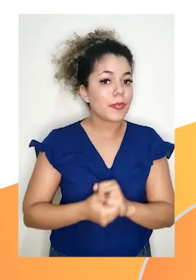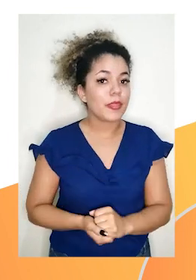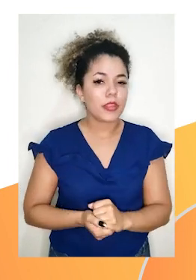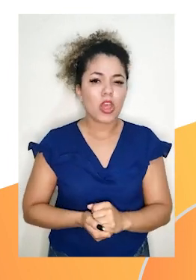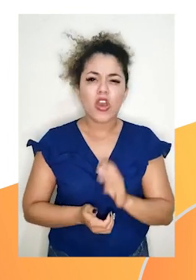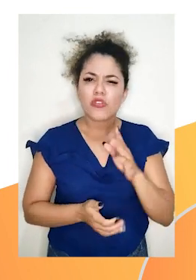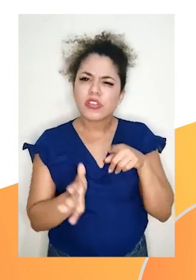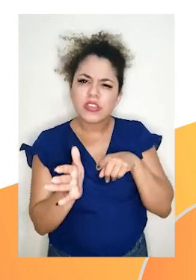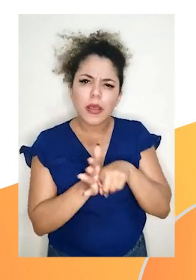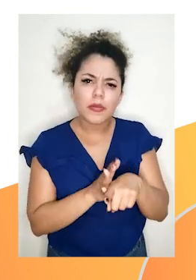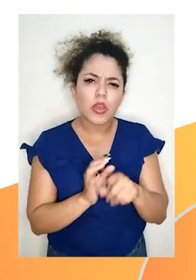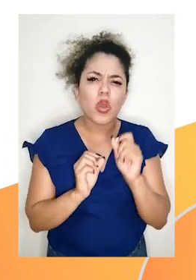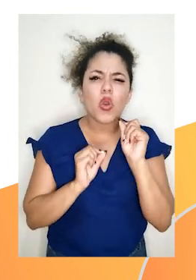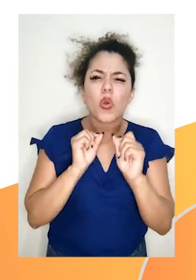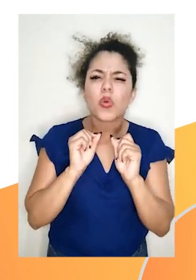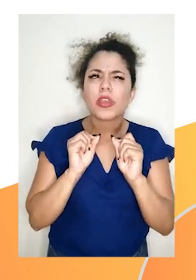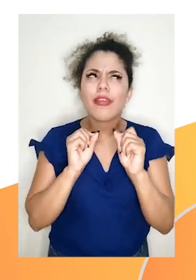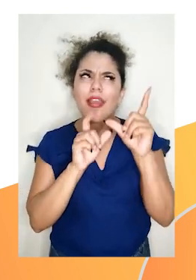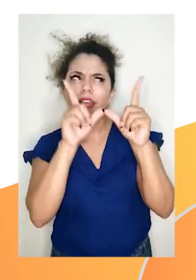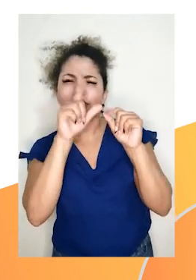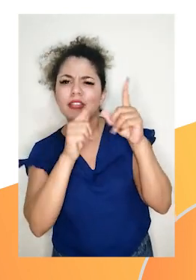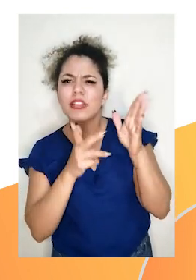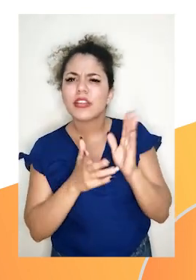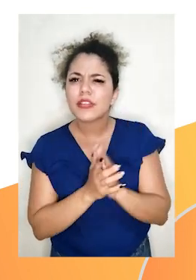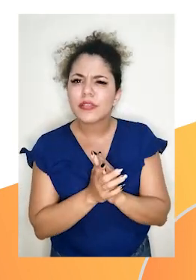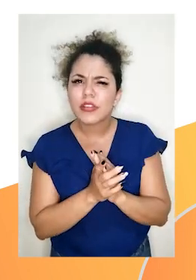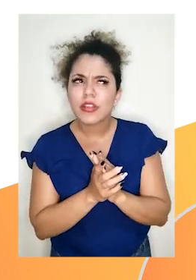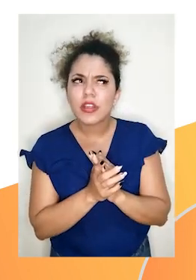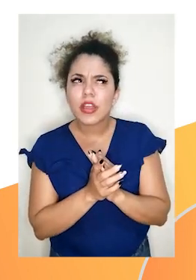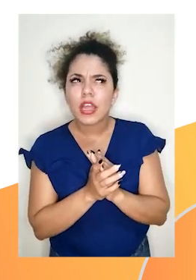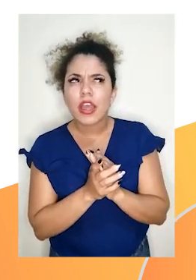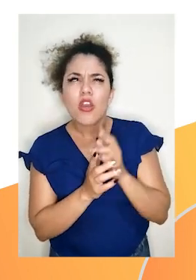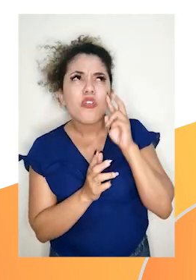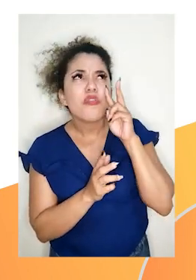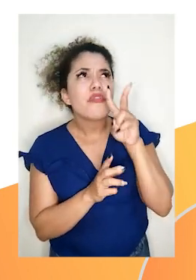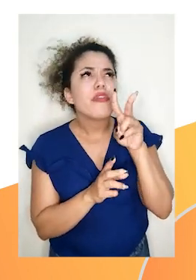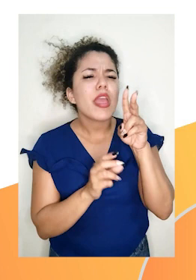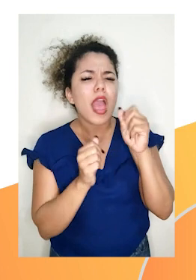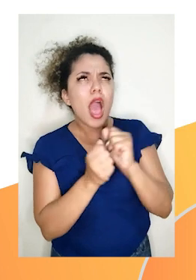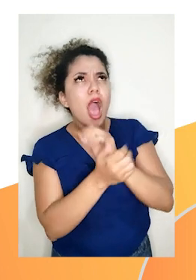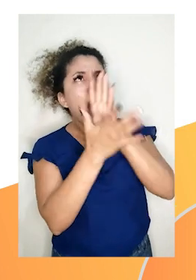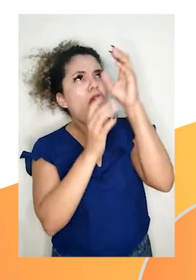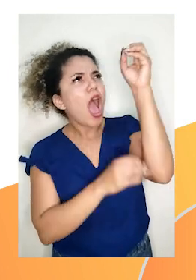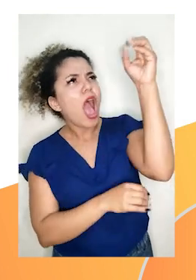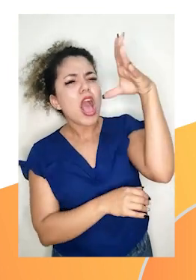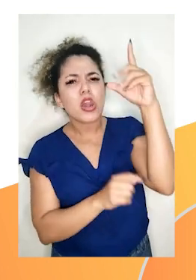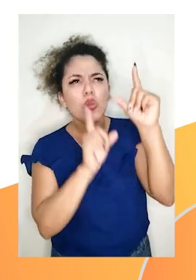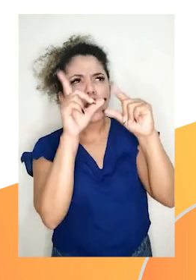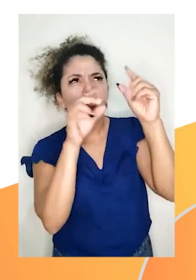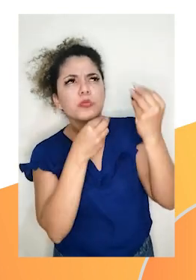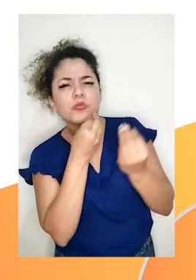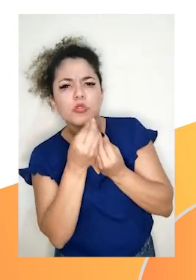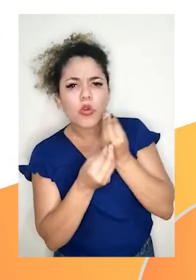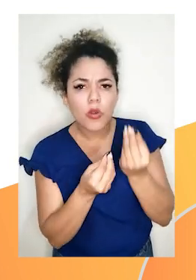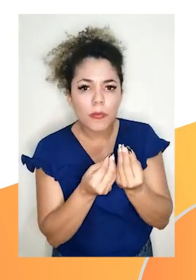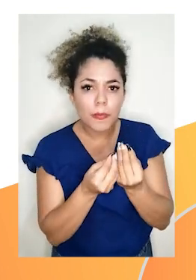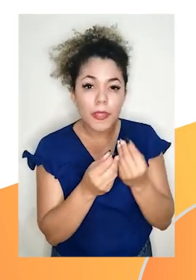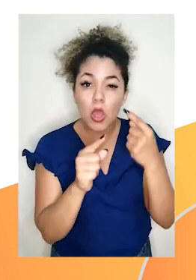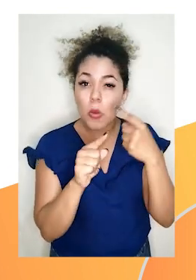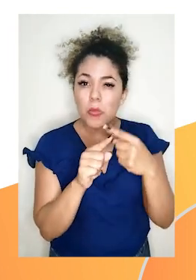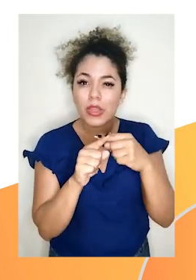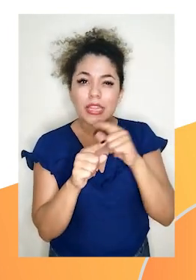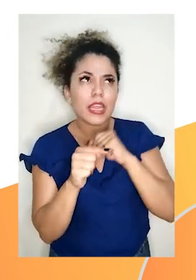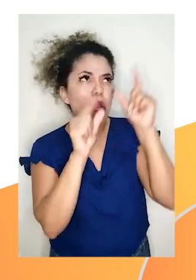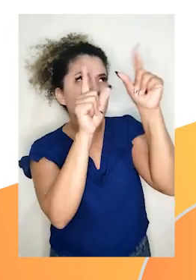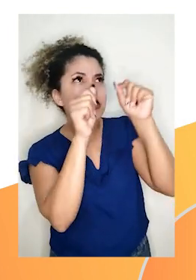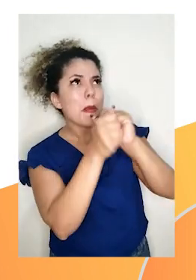se perguntou o que são estrelas? Como que nós podemos ver essa luminosidade no céu? Por que uma estrela é mais brilhante